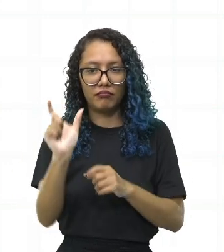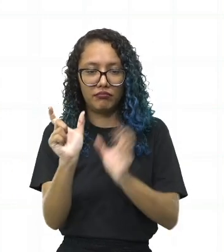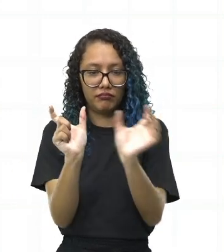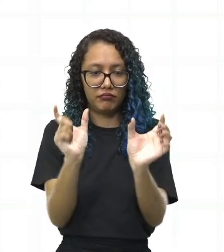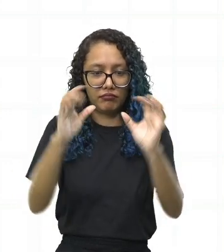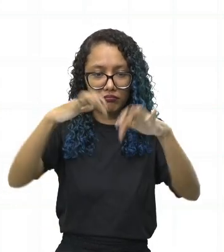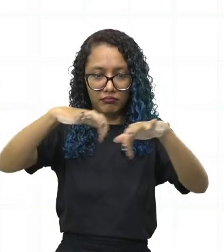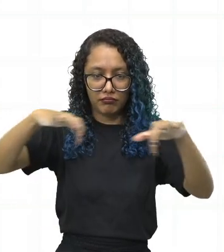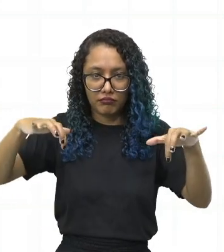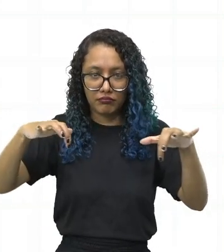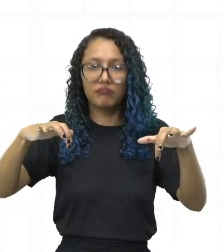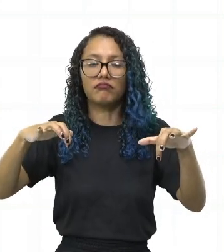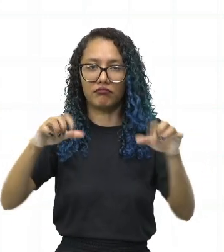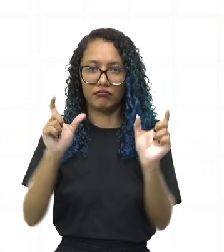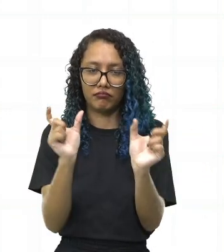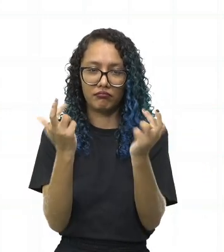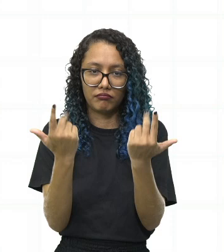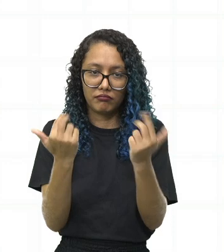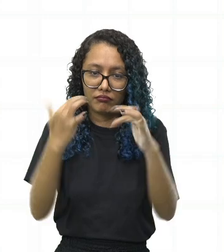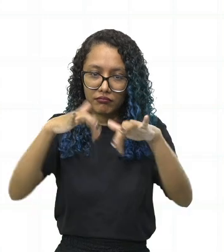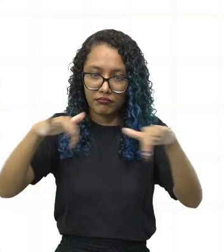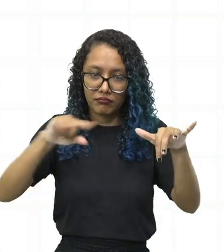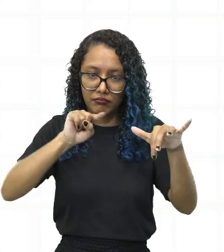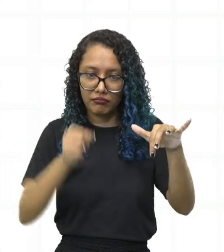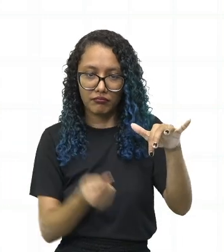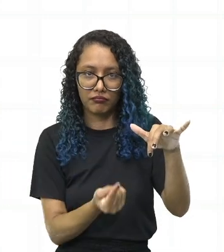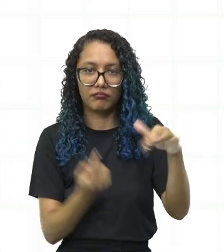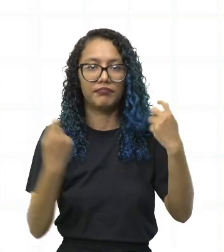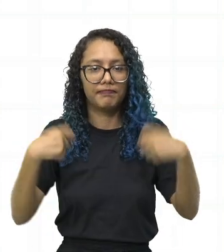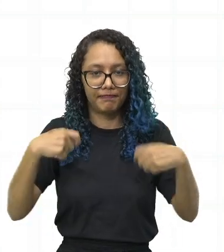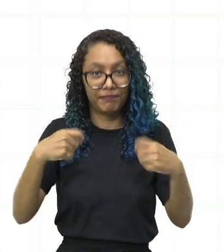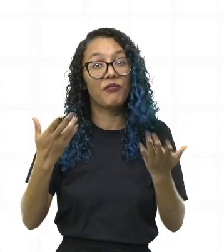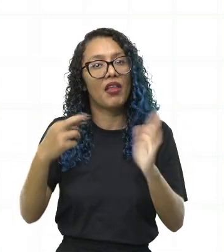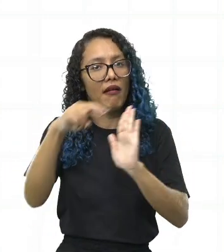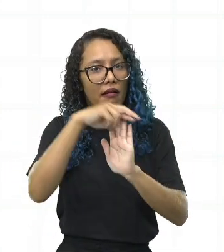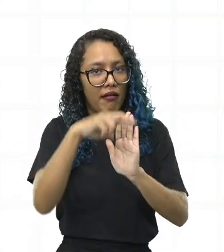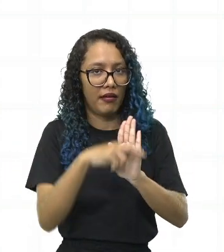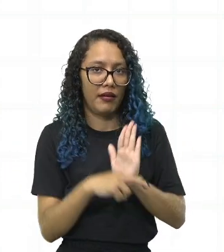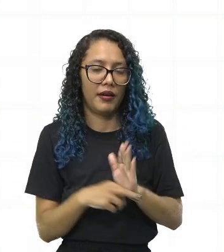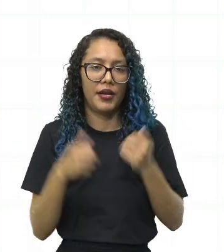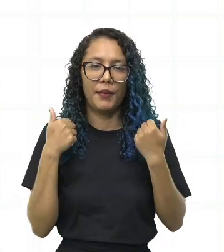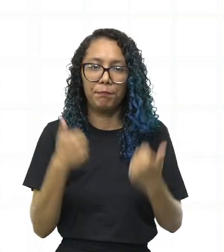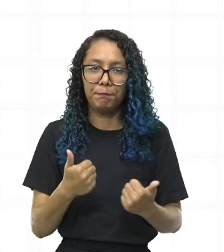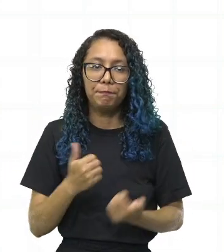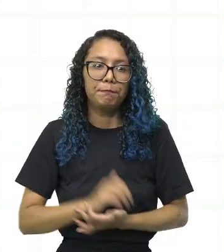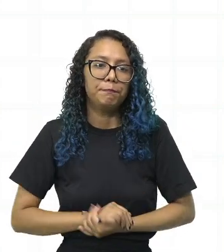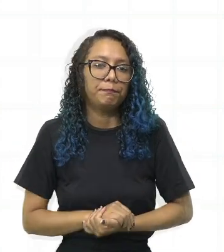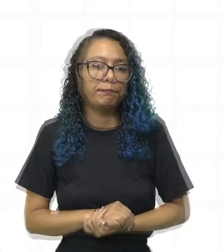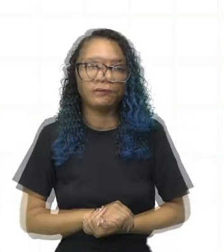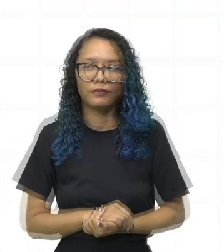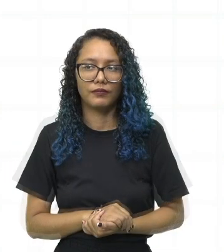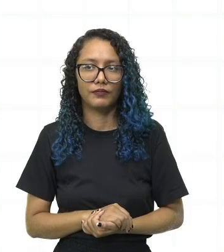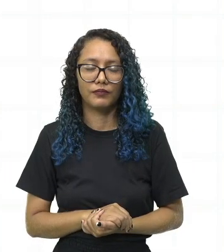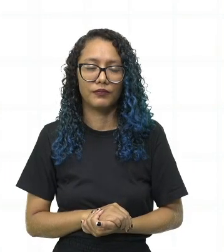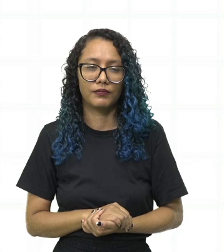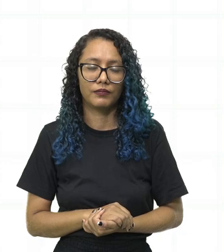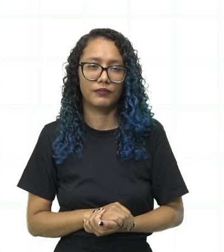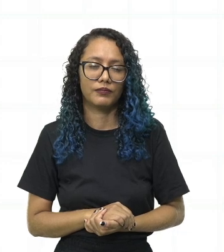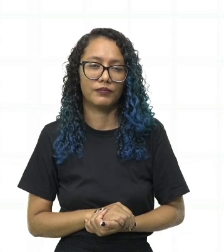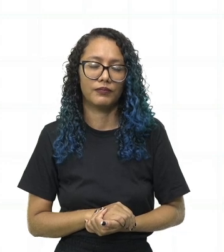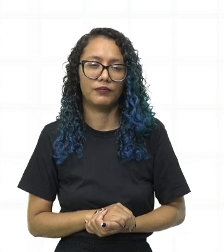elementos repetidos. É uma das regras, certo? Vamos continuar?